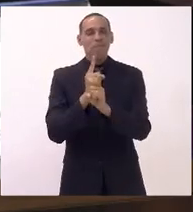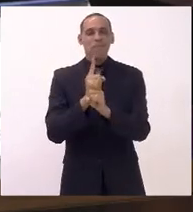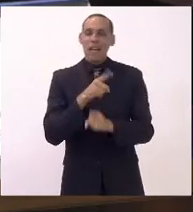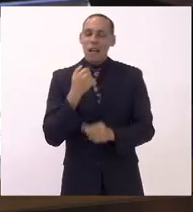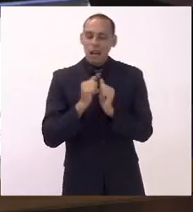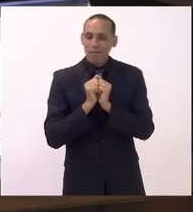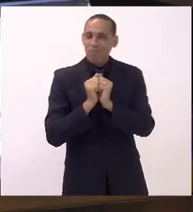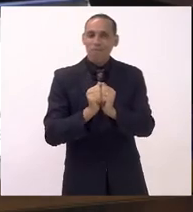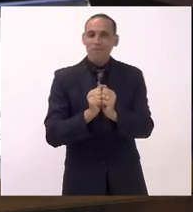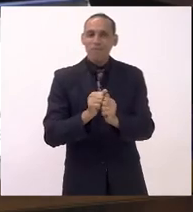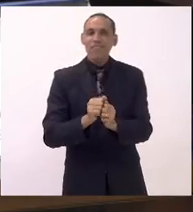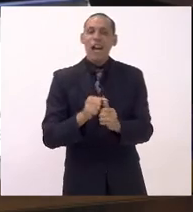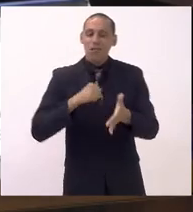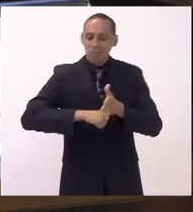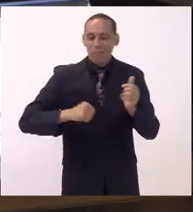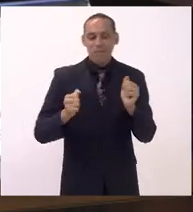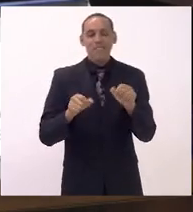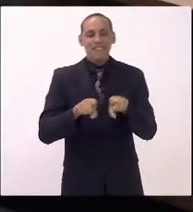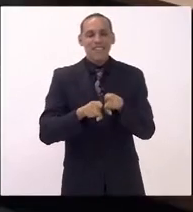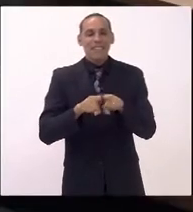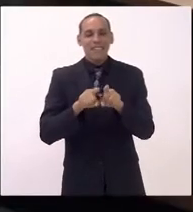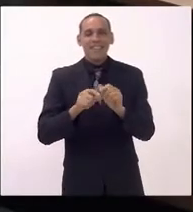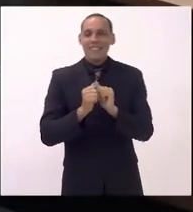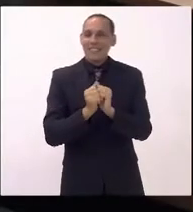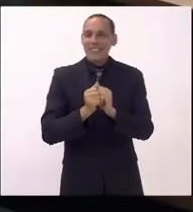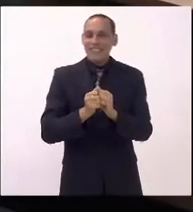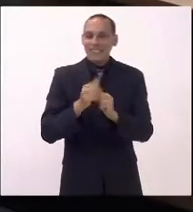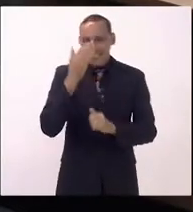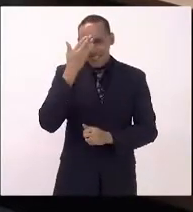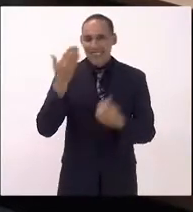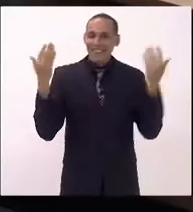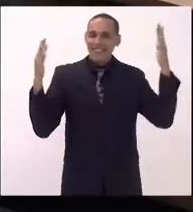está junto, e na luta também. Muito obrigado.